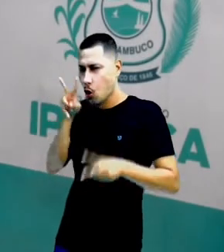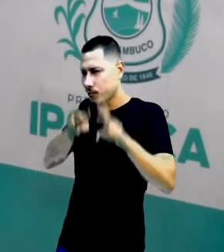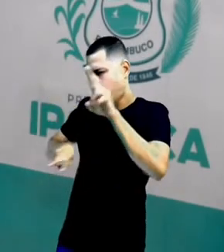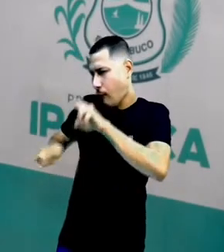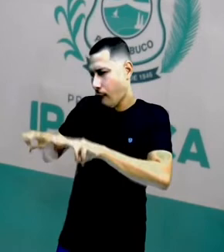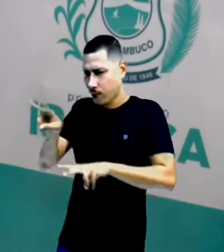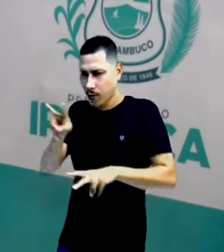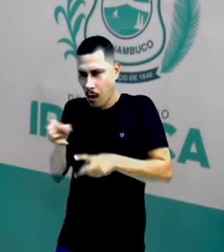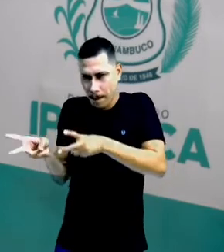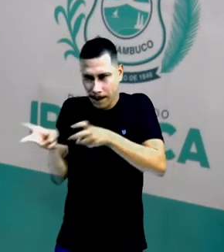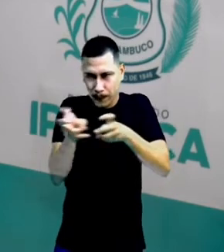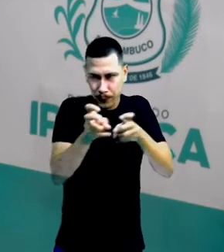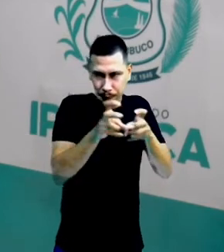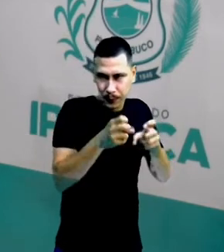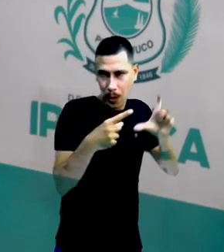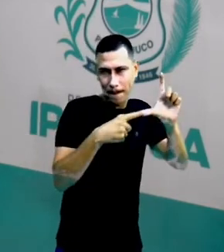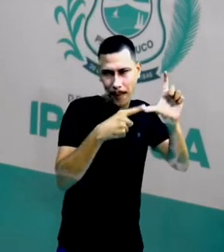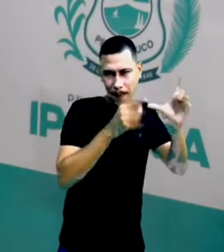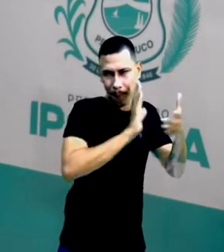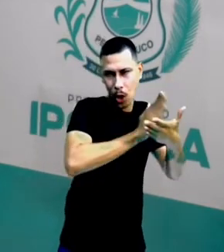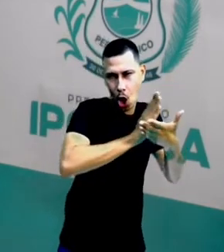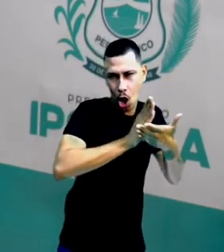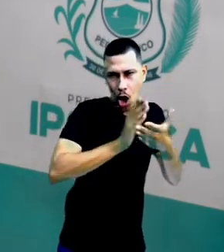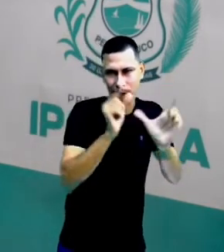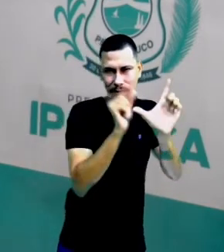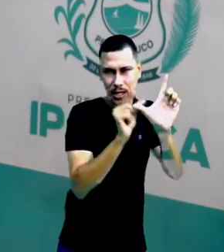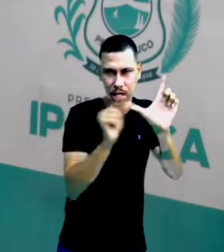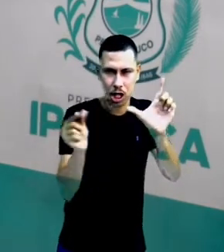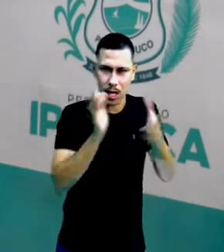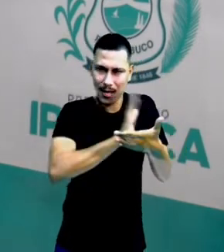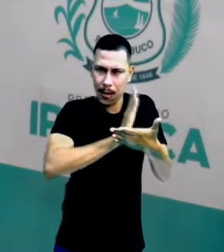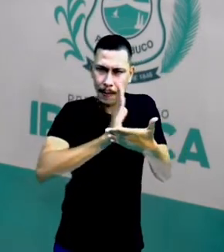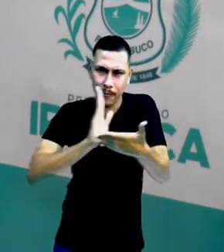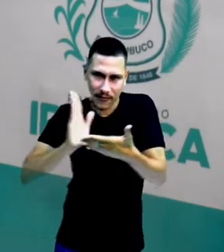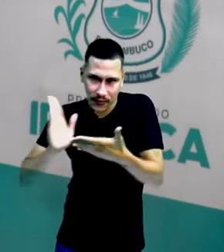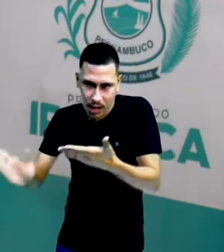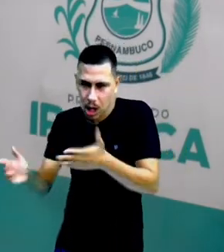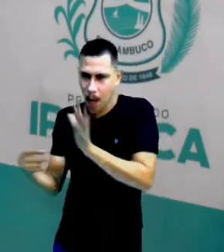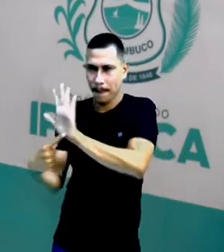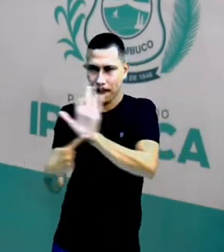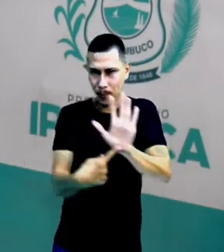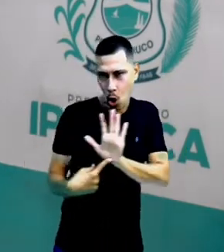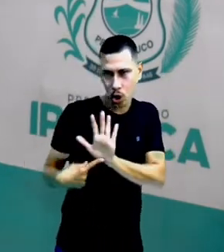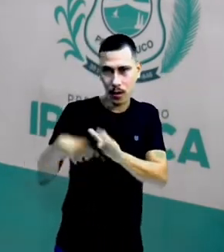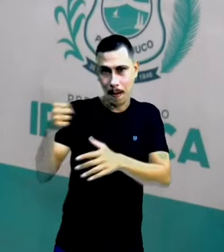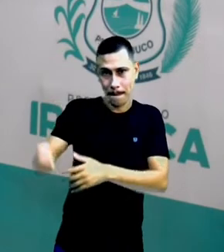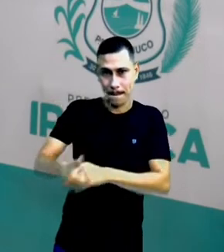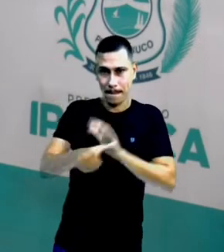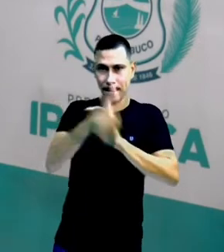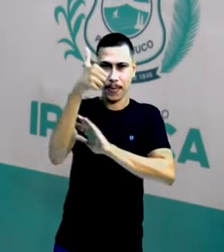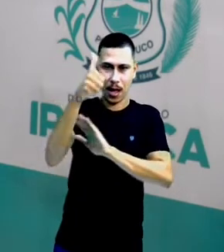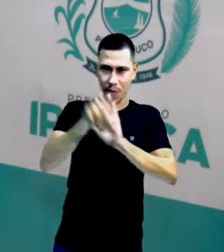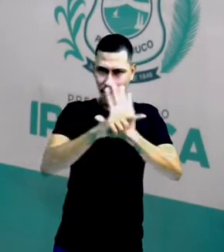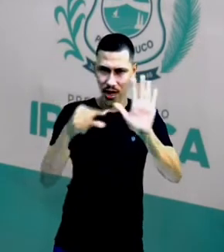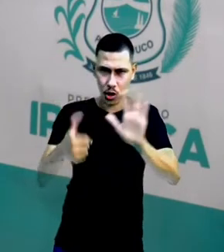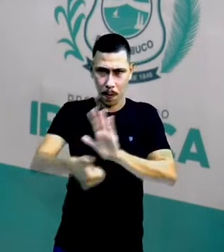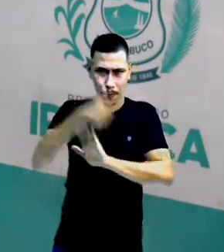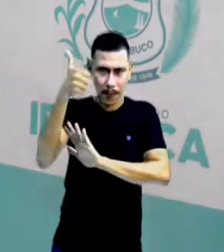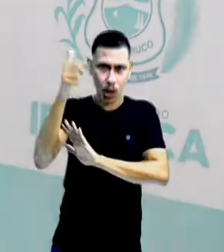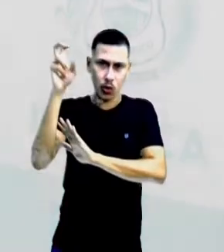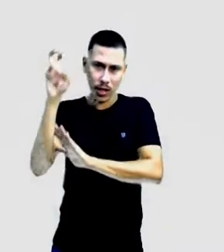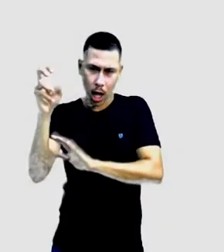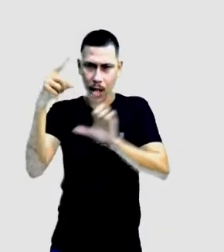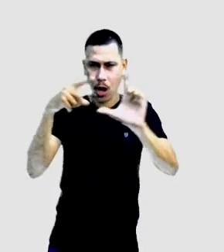as sílabas poéticas que estão divididas aí mostram exatamente isso. O primeiro e o terceiro verso com